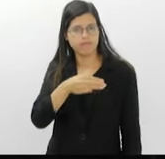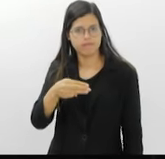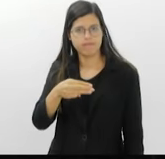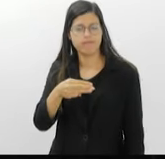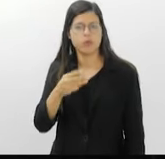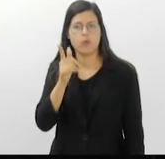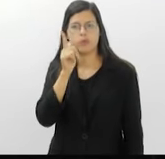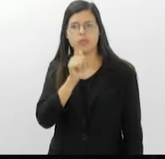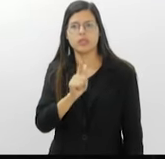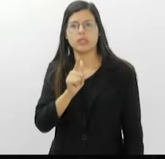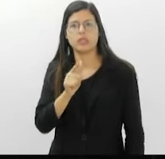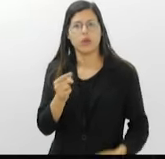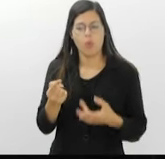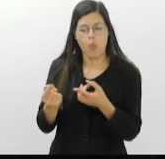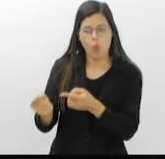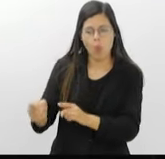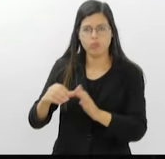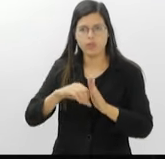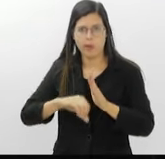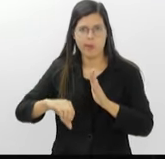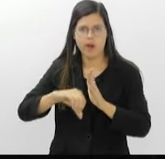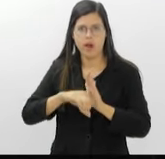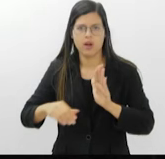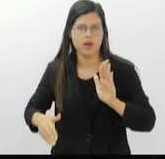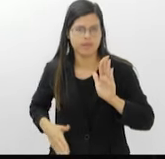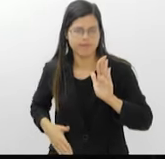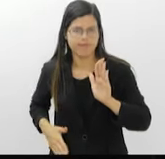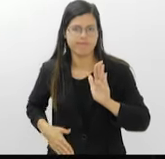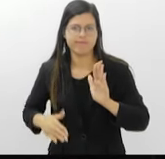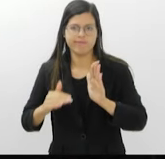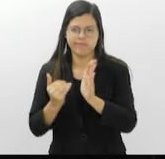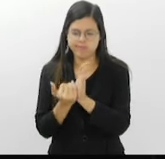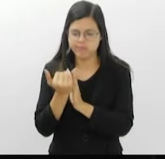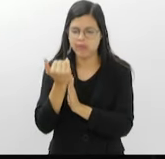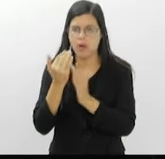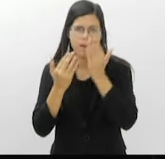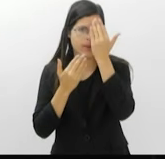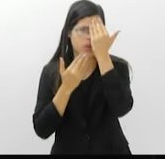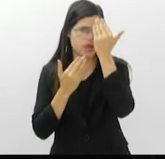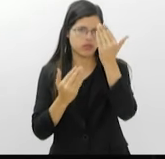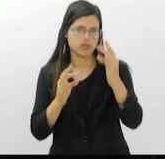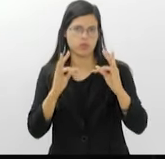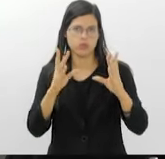combater essa criminalidade que cresce todos os dias. Meu muito obrigado a todos.